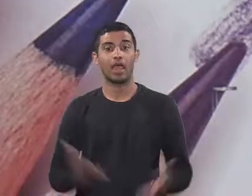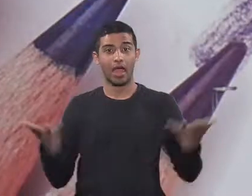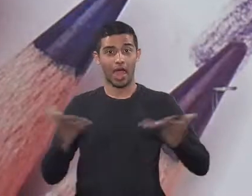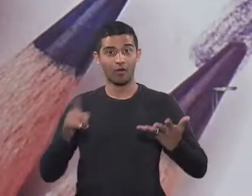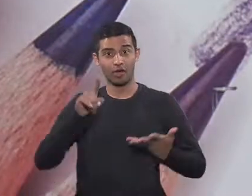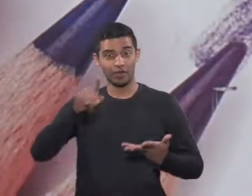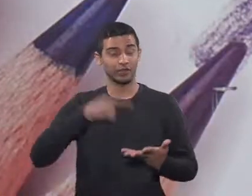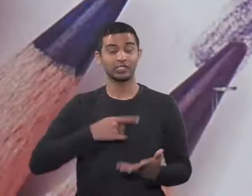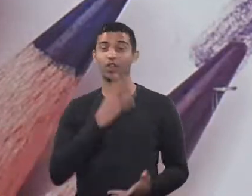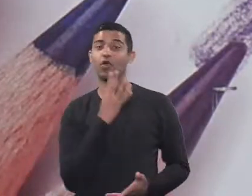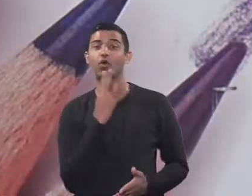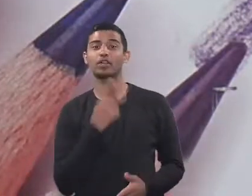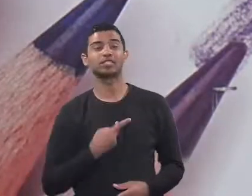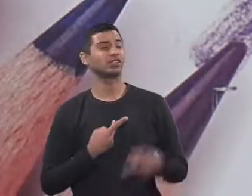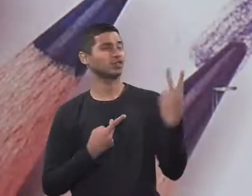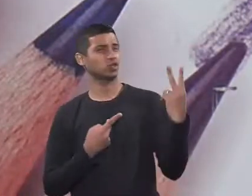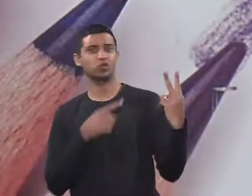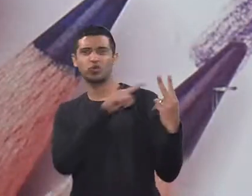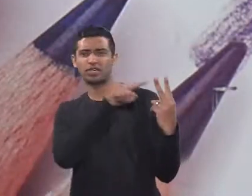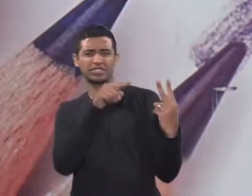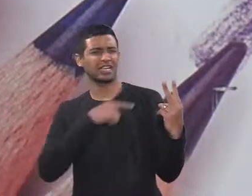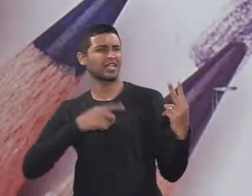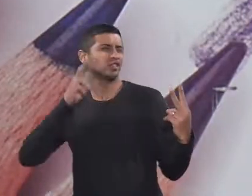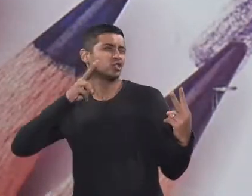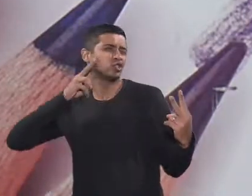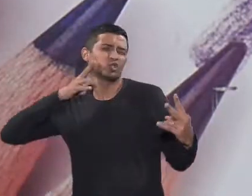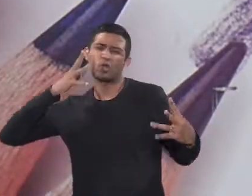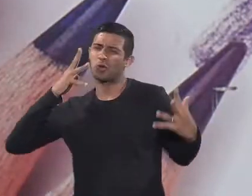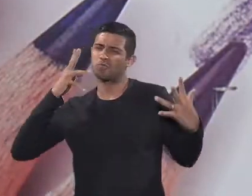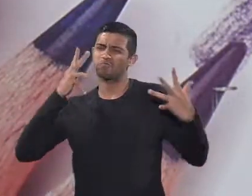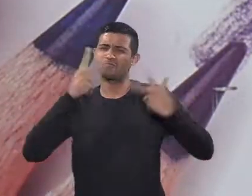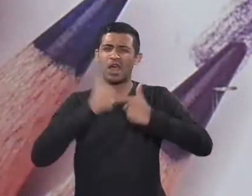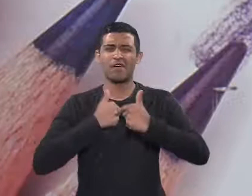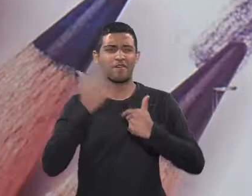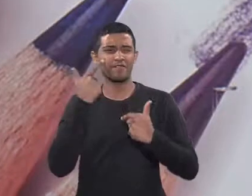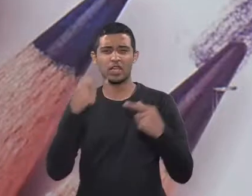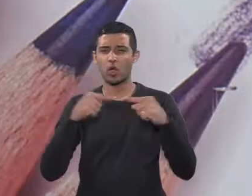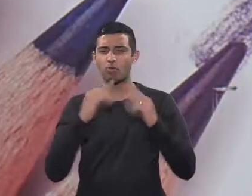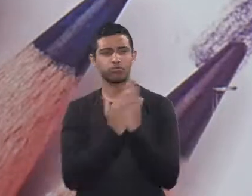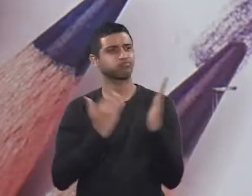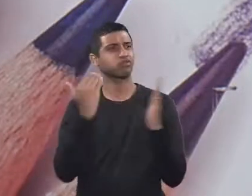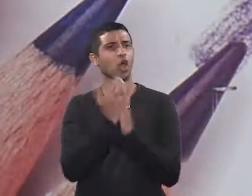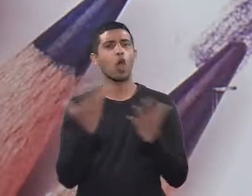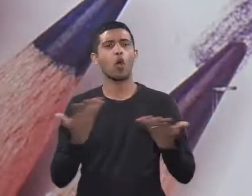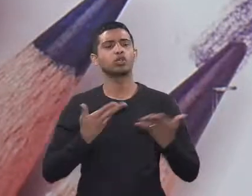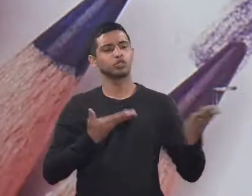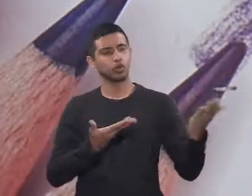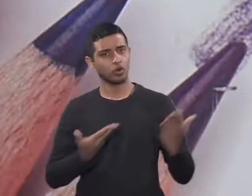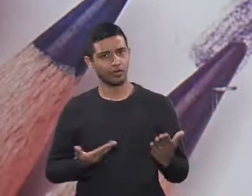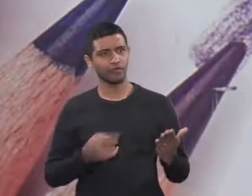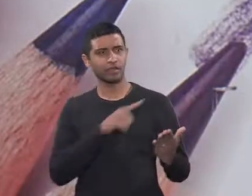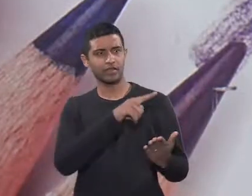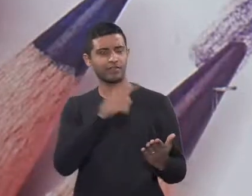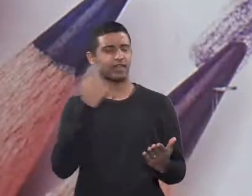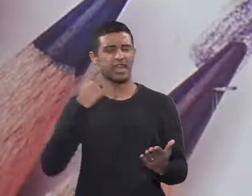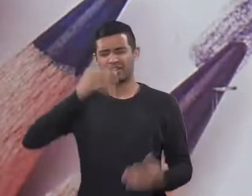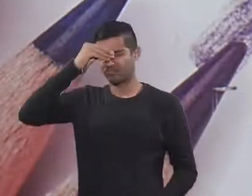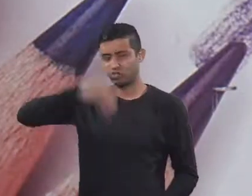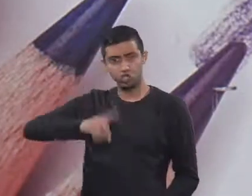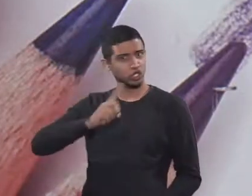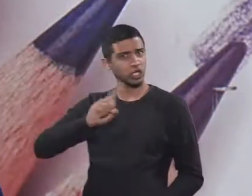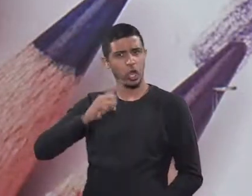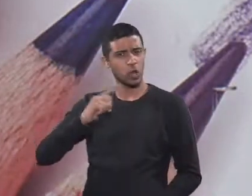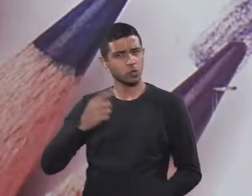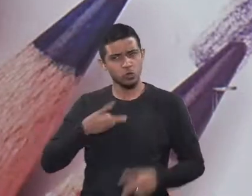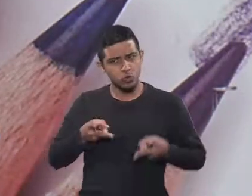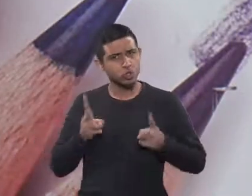Agora você vai conhecer duas belíssimas histórias de superação. Minhas convidadas escolheram seguir em frente,